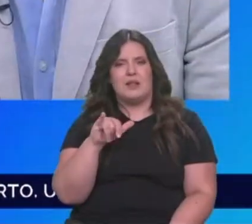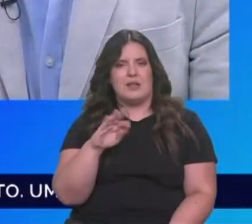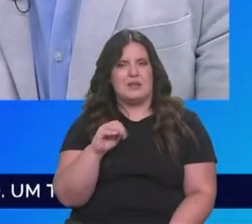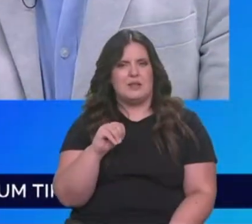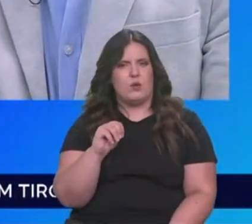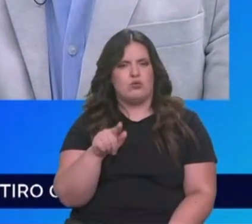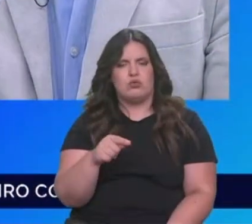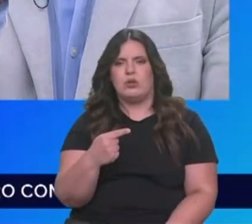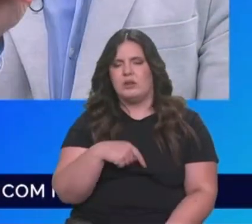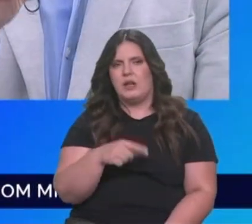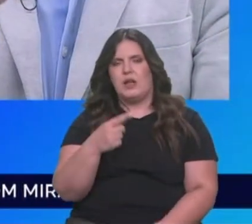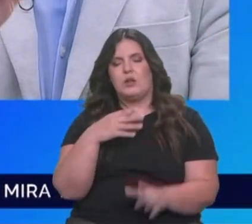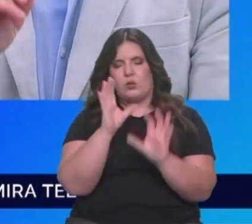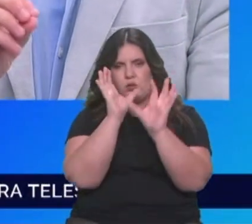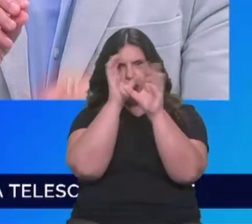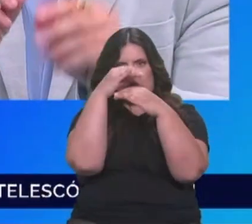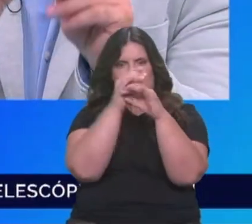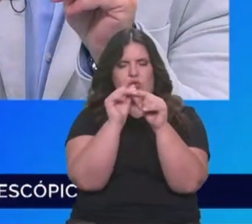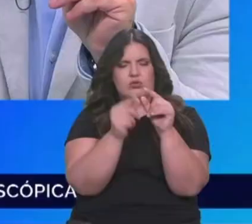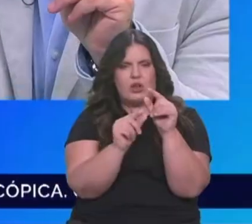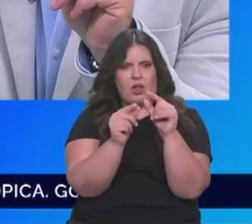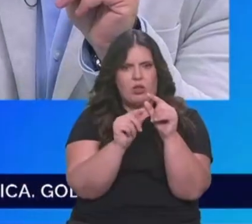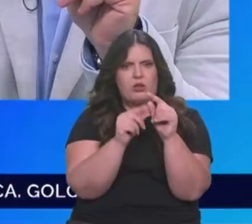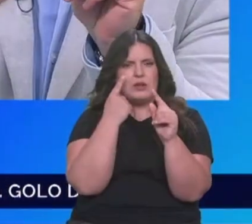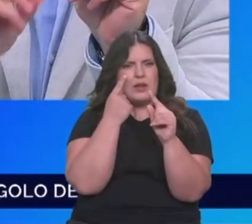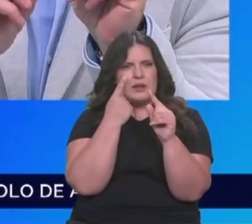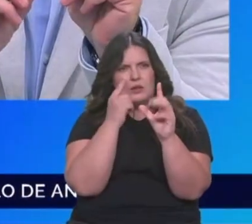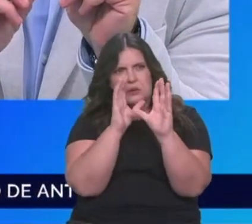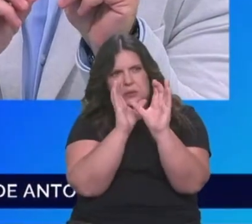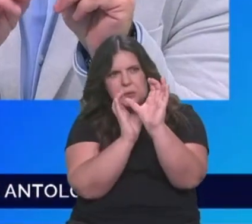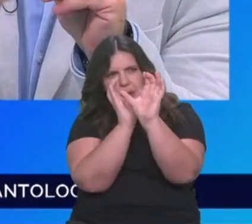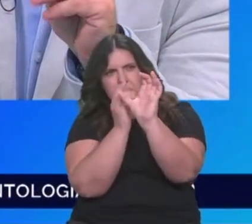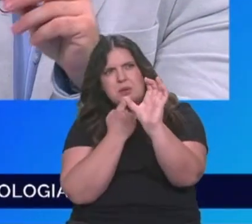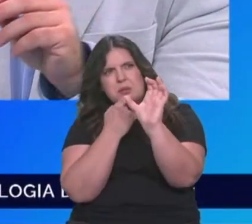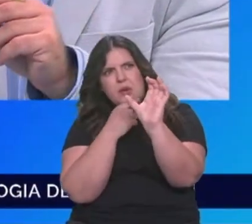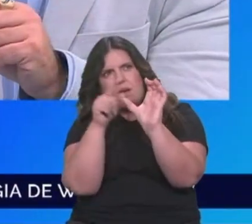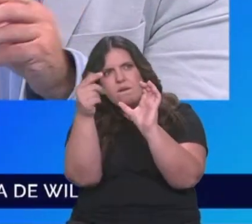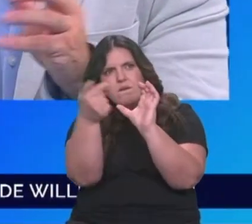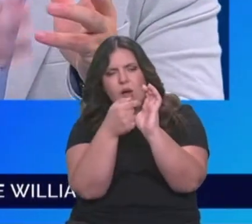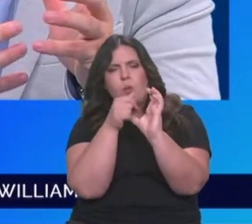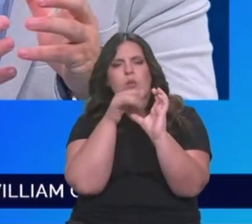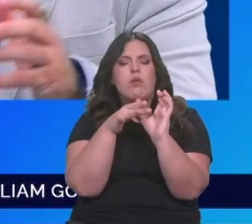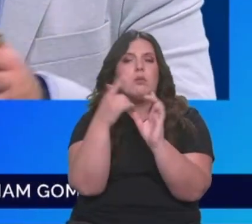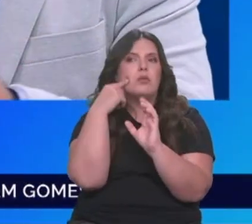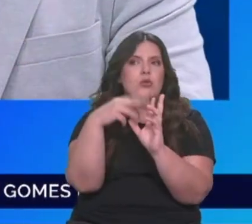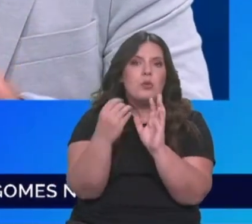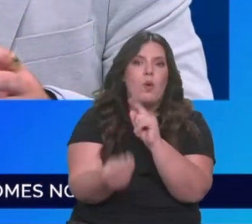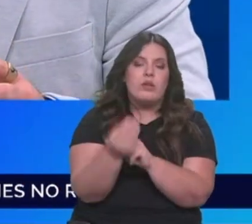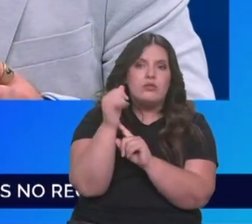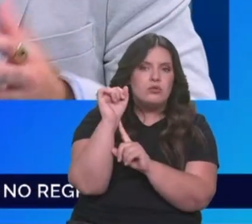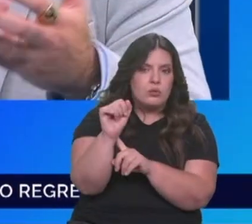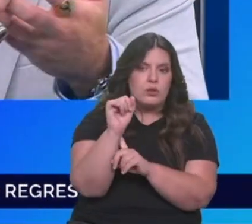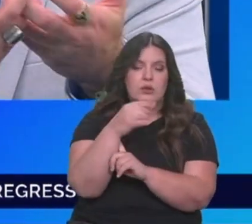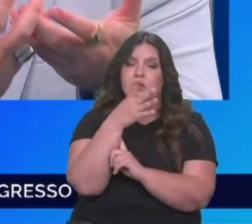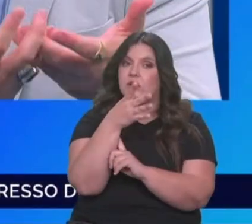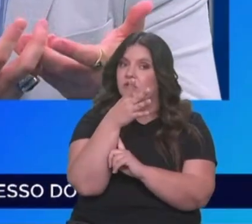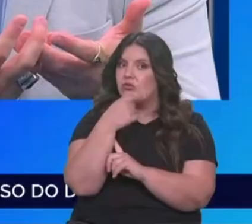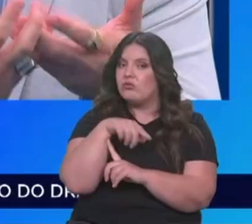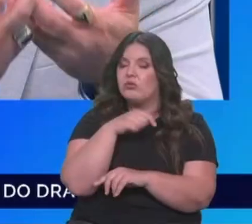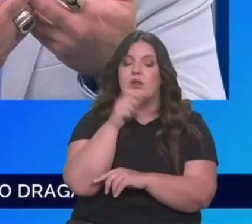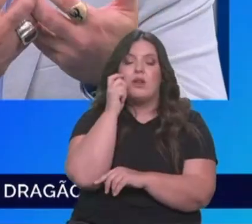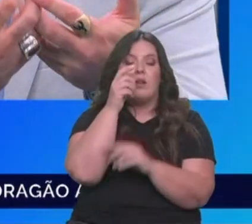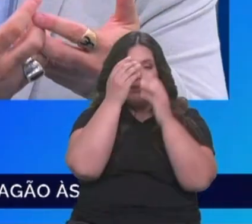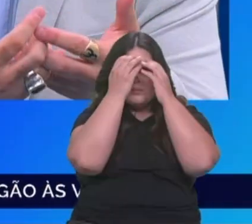radiotelescópios têm que estar muito atentos no céu para tentar identificar o local do céu onde vem, para tentarmos descobrir a sua origem. A sua origem diz-nos quem é